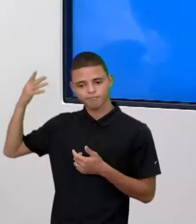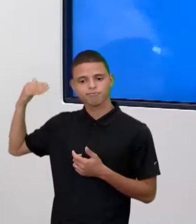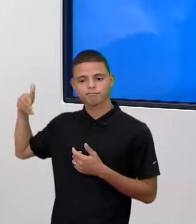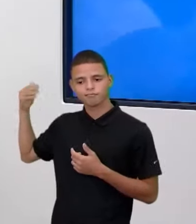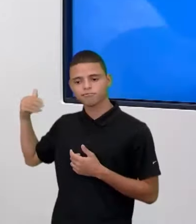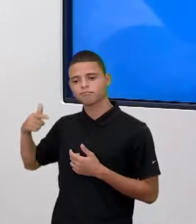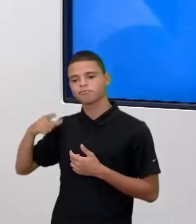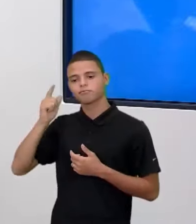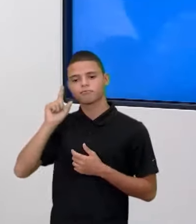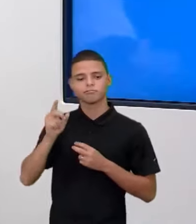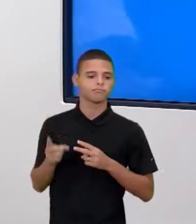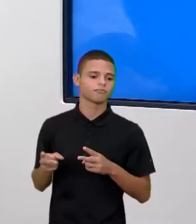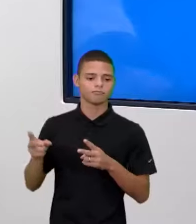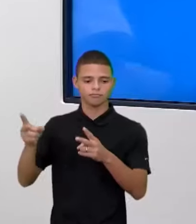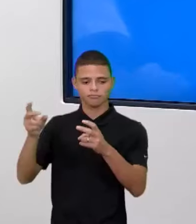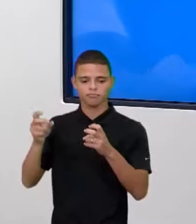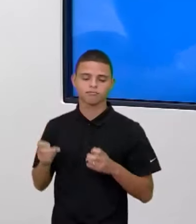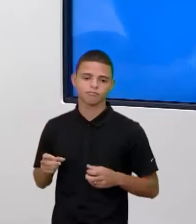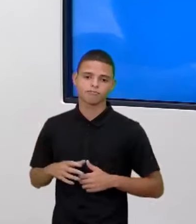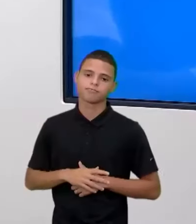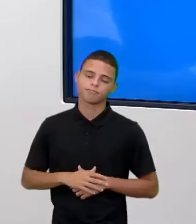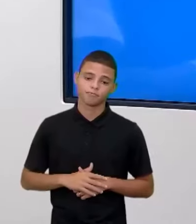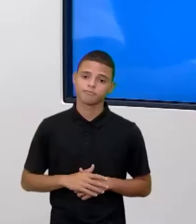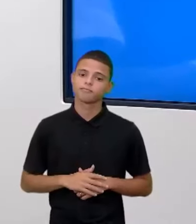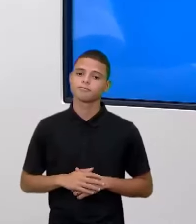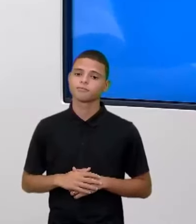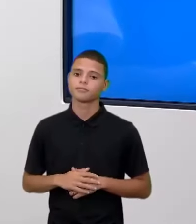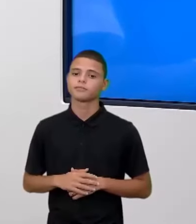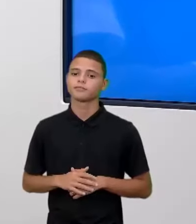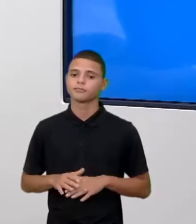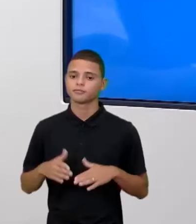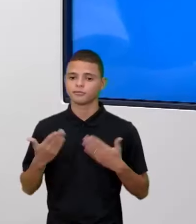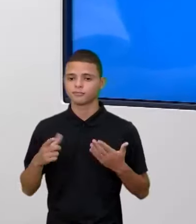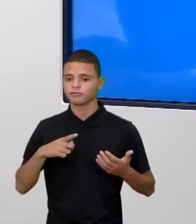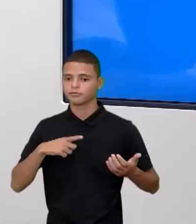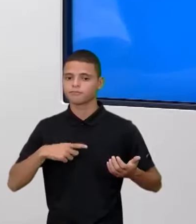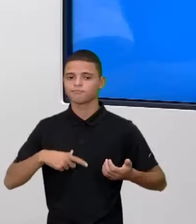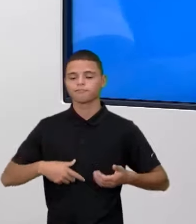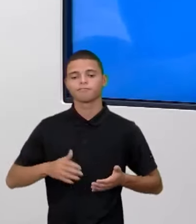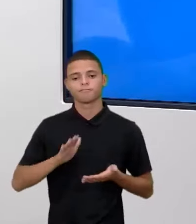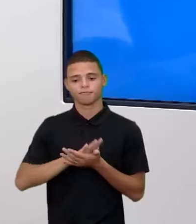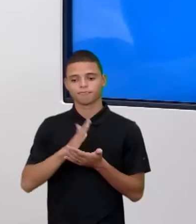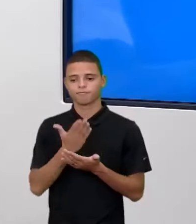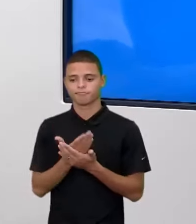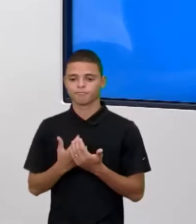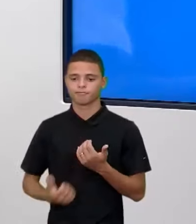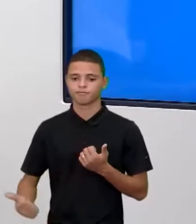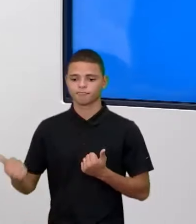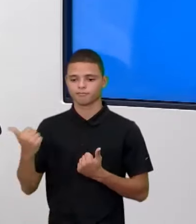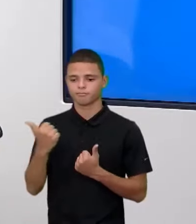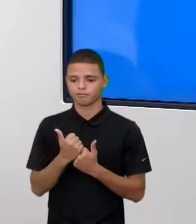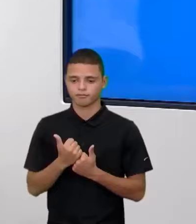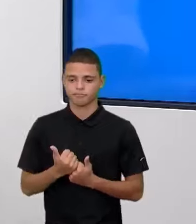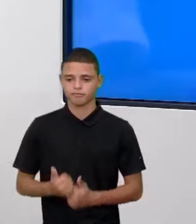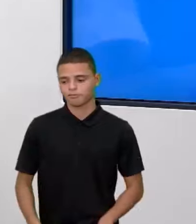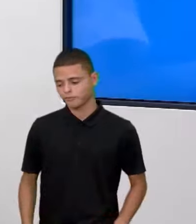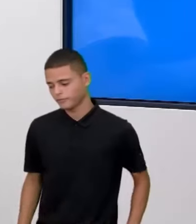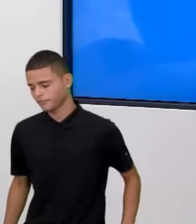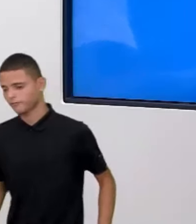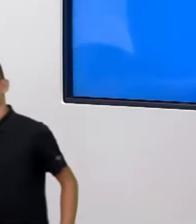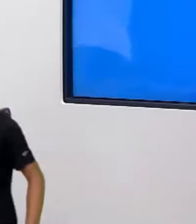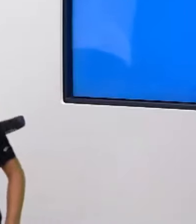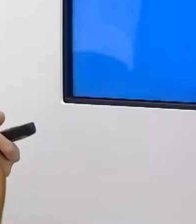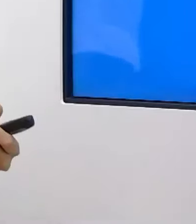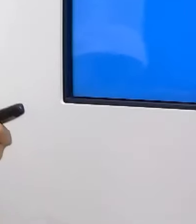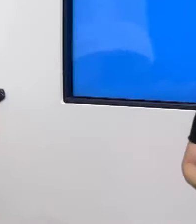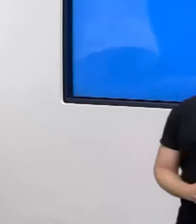raiz mesmo, você vai conseguir perceber essa pegada. Então nós temos uma guitarra acústica, nós temos o violino,